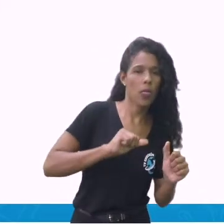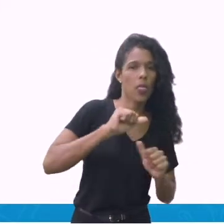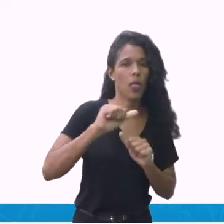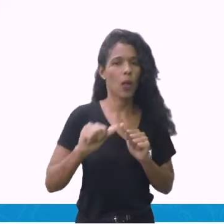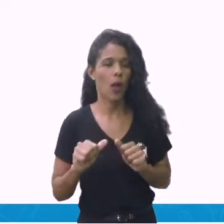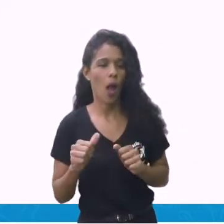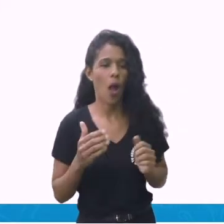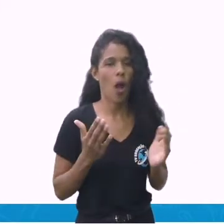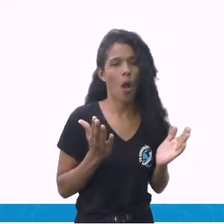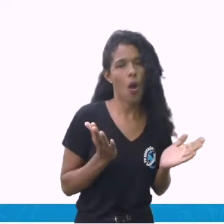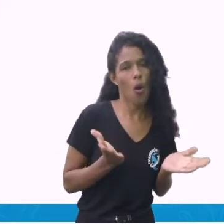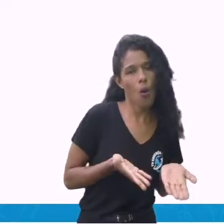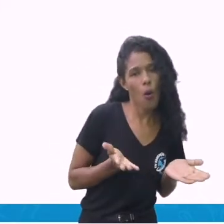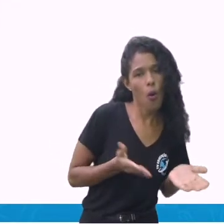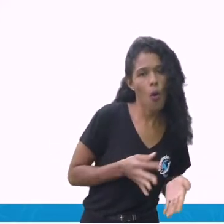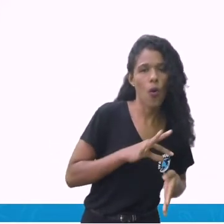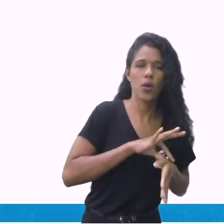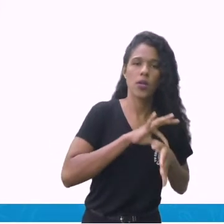para todo mundo.